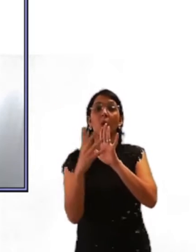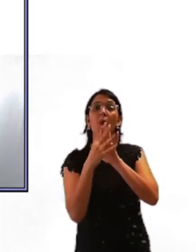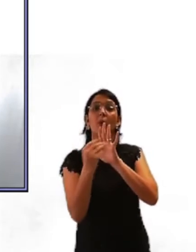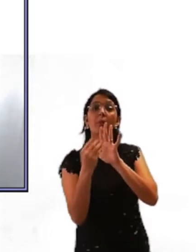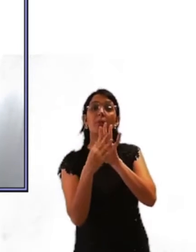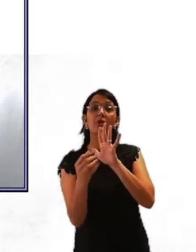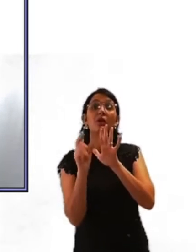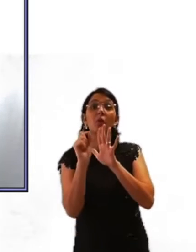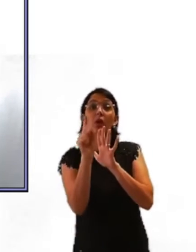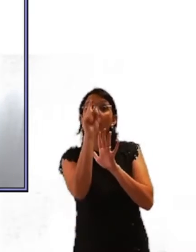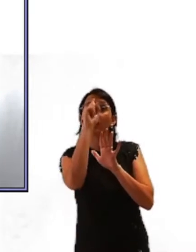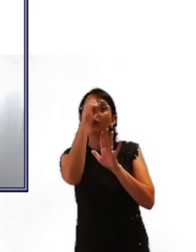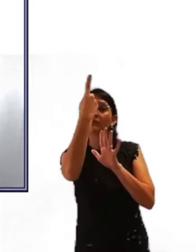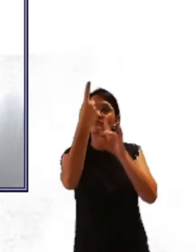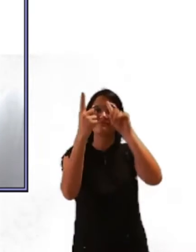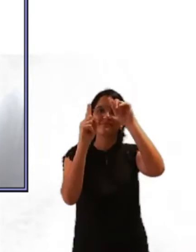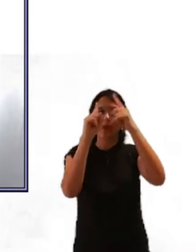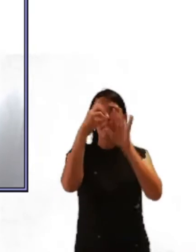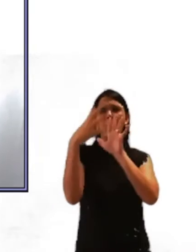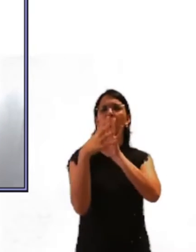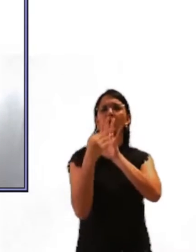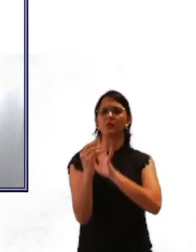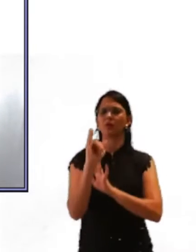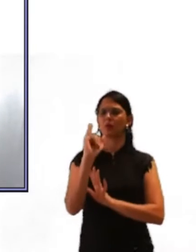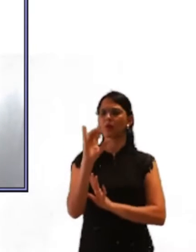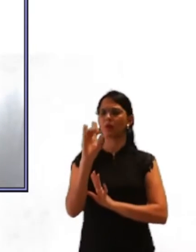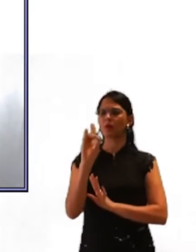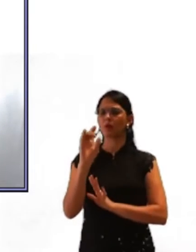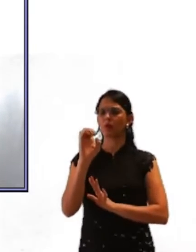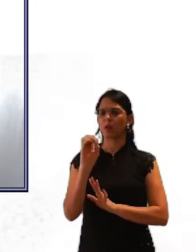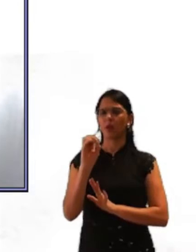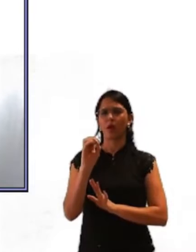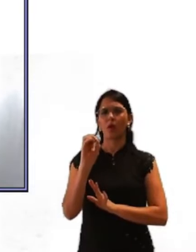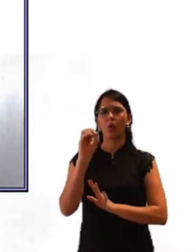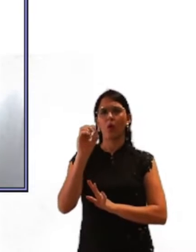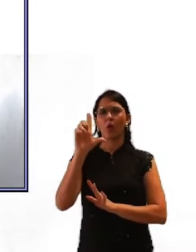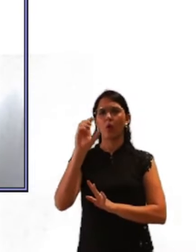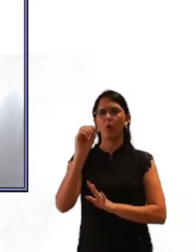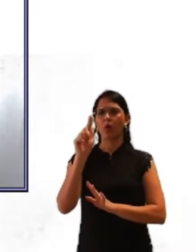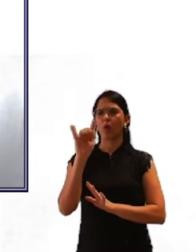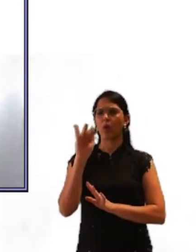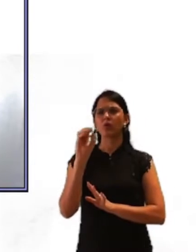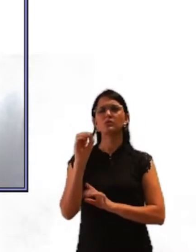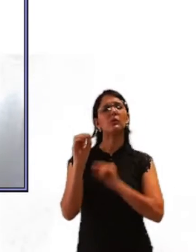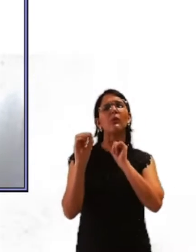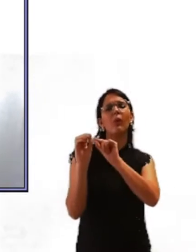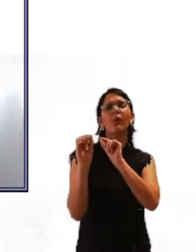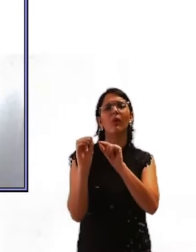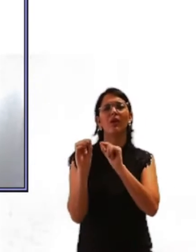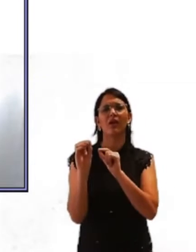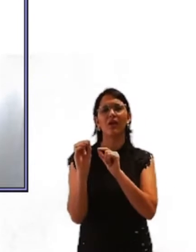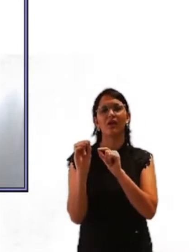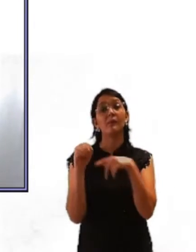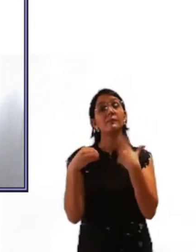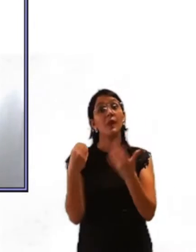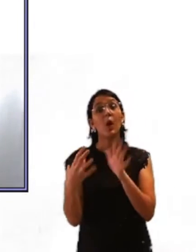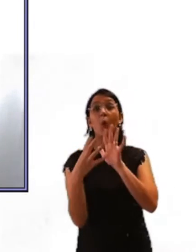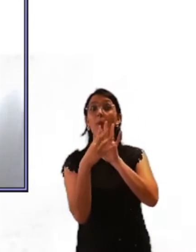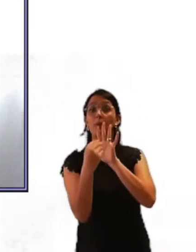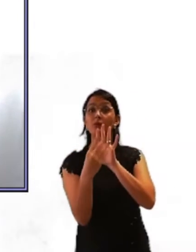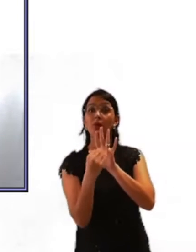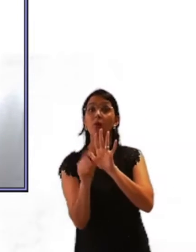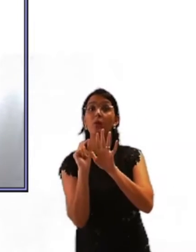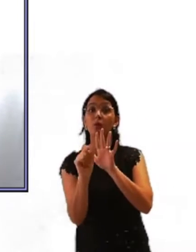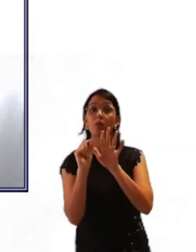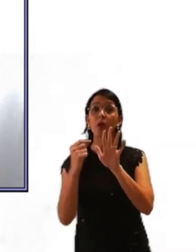modelo ideológico. O que que seria o modelo ideológico? O modelo ideológico, ele é aquele modelo em que o